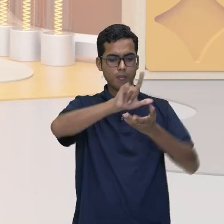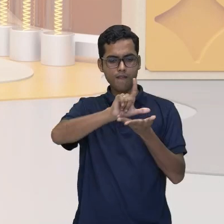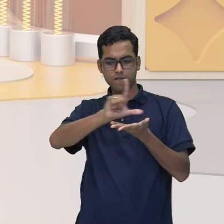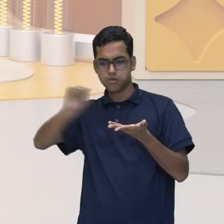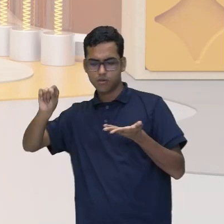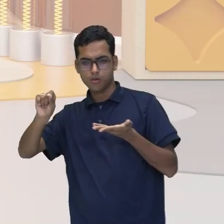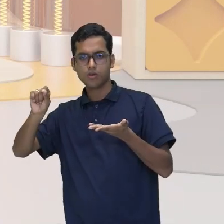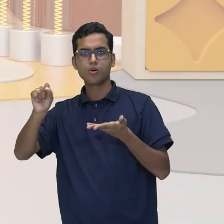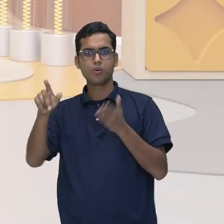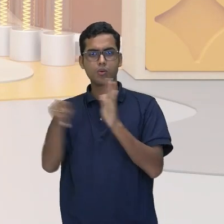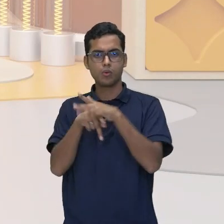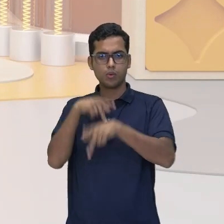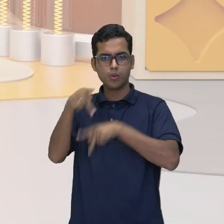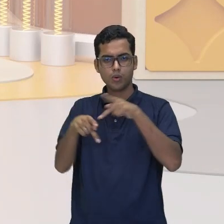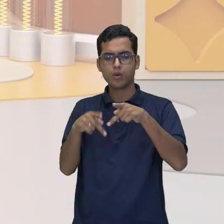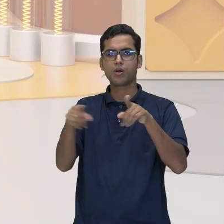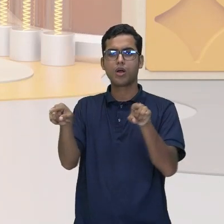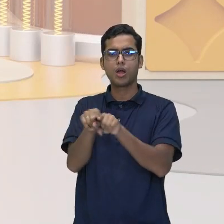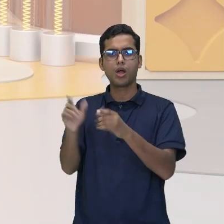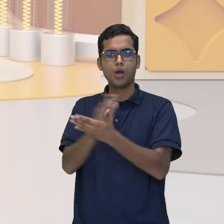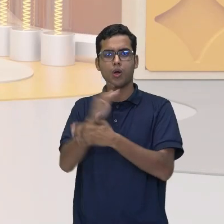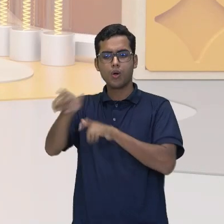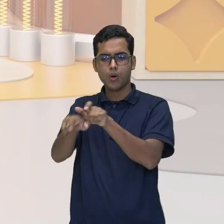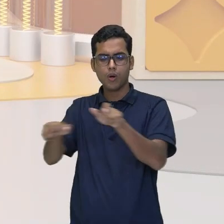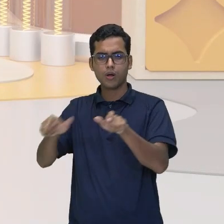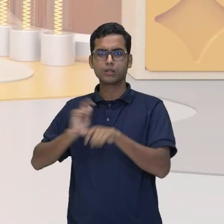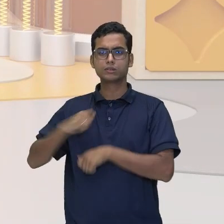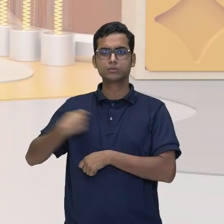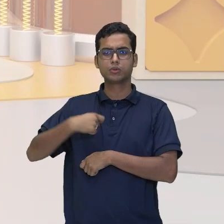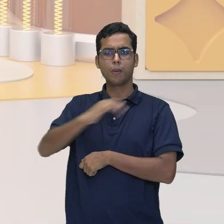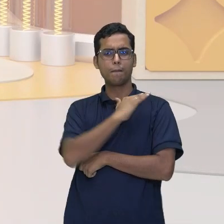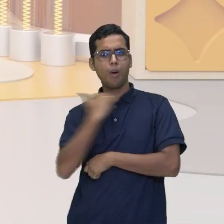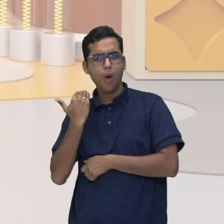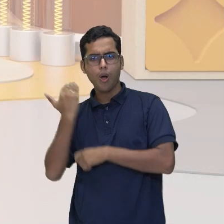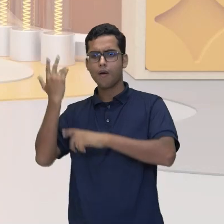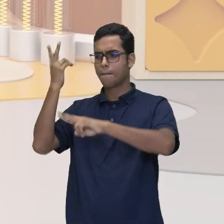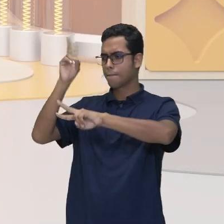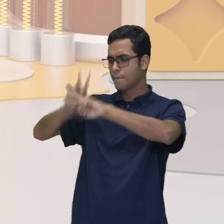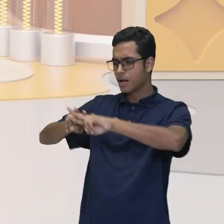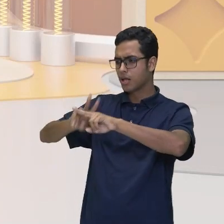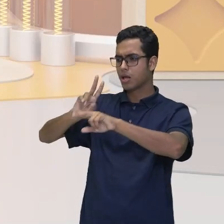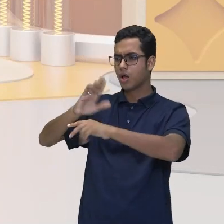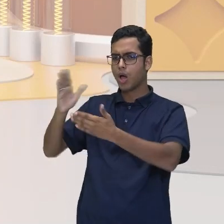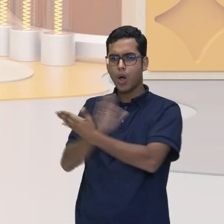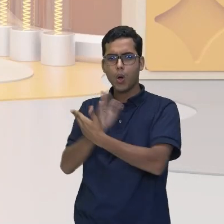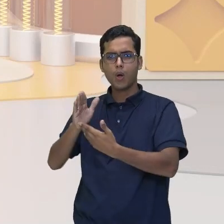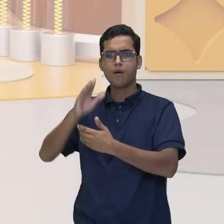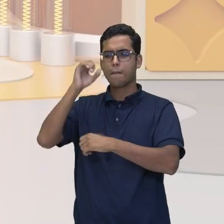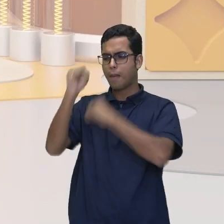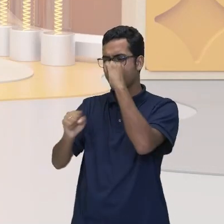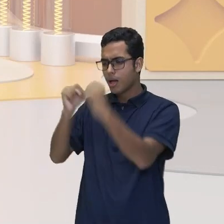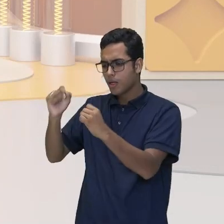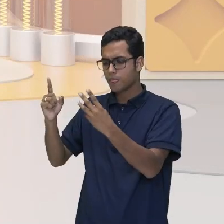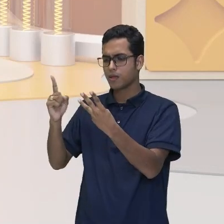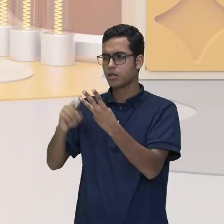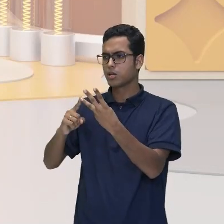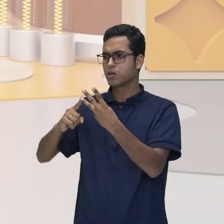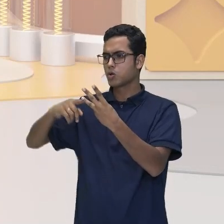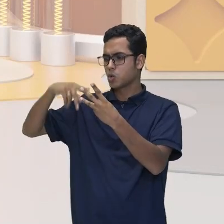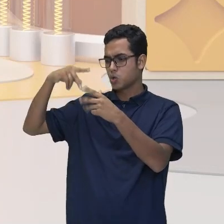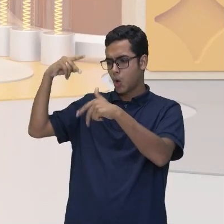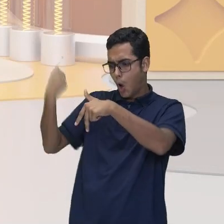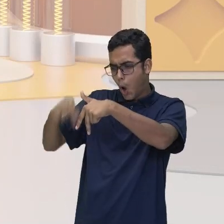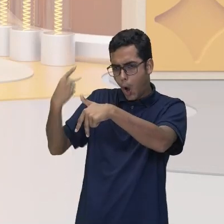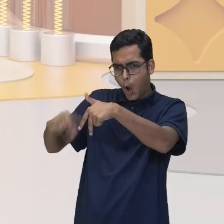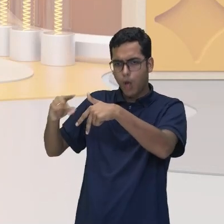fuga, muitos espanhóis morrem afogados, são capturados, são sacrificados, são torturados e mortos.